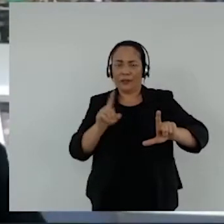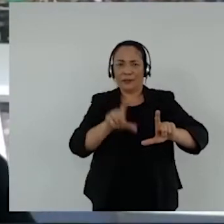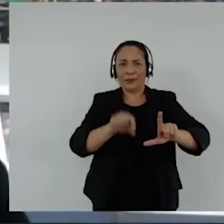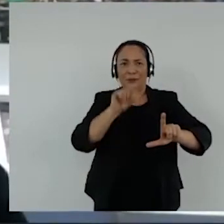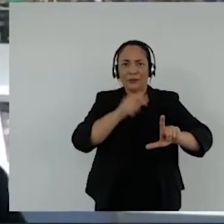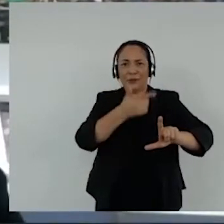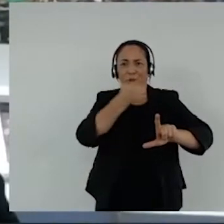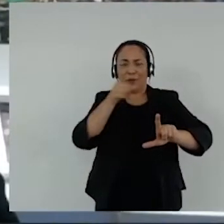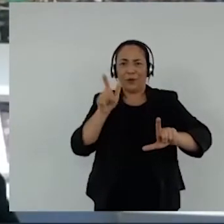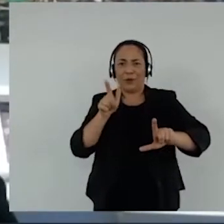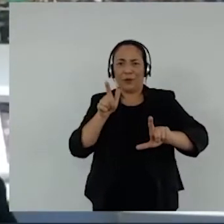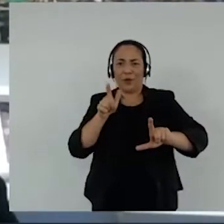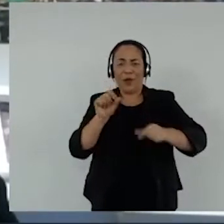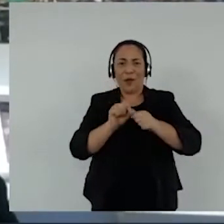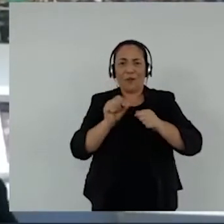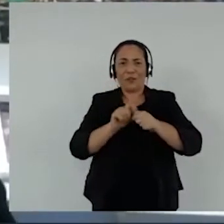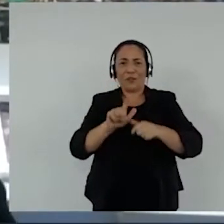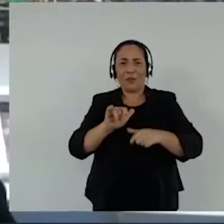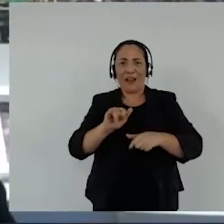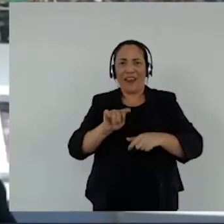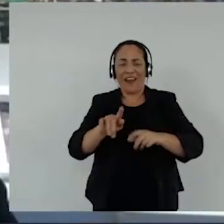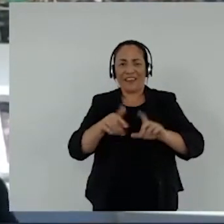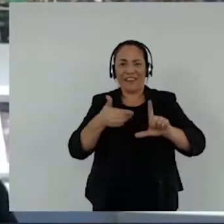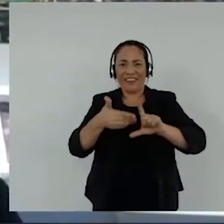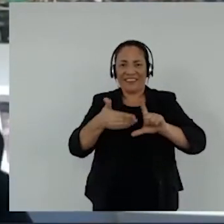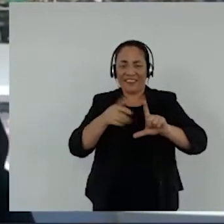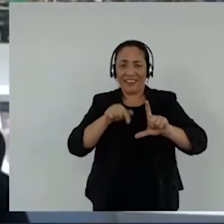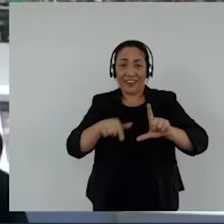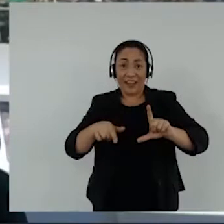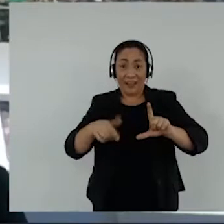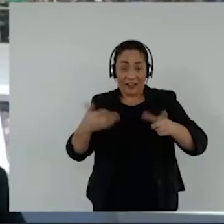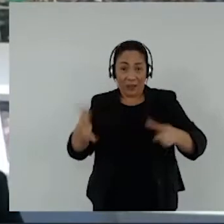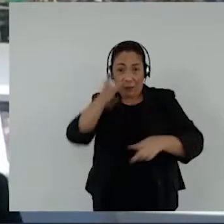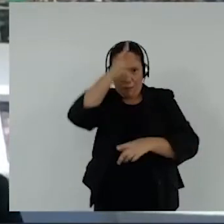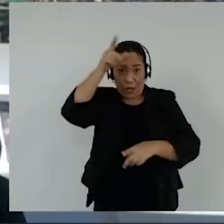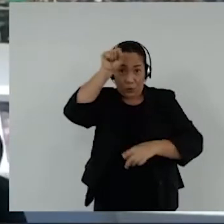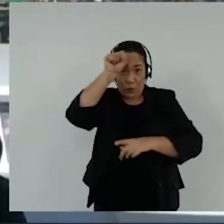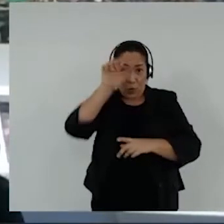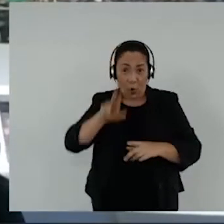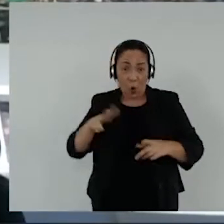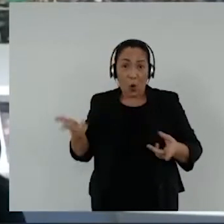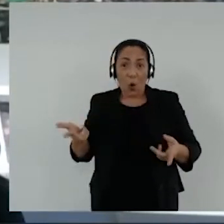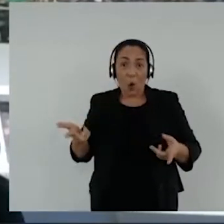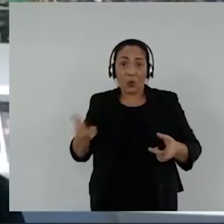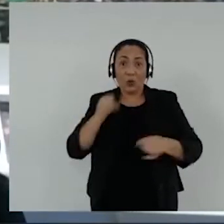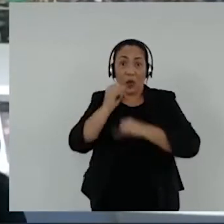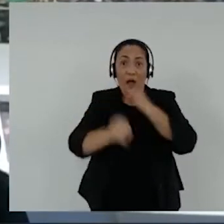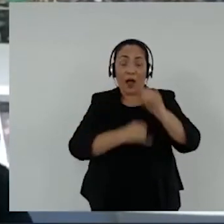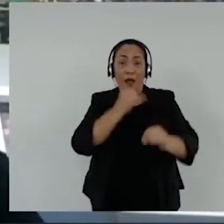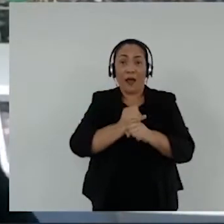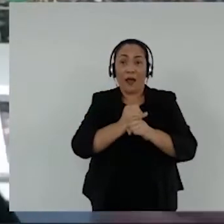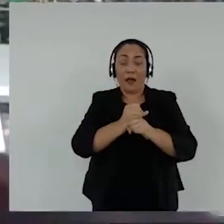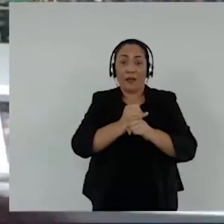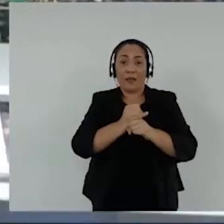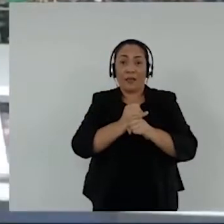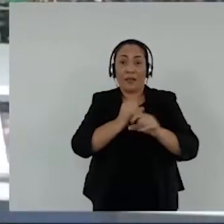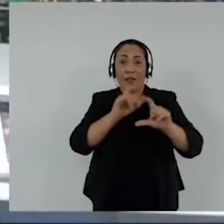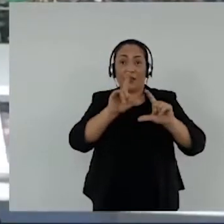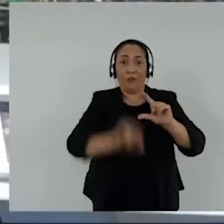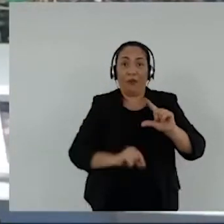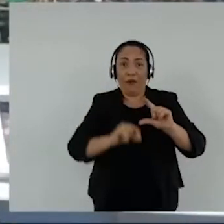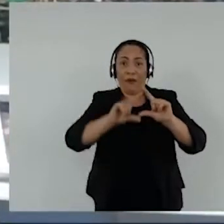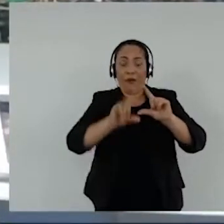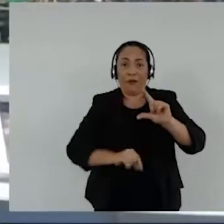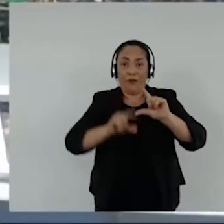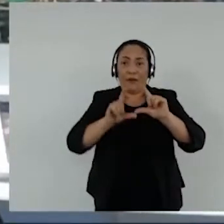Fiz uma live semana passada no MP do Mato Grosso. Minha conexão caiu 3 vezes em 50 minutos. Eu não sabia de onde eu tinha